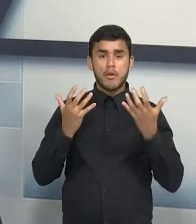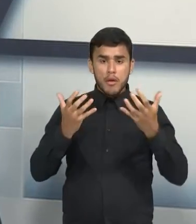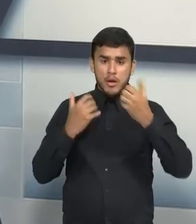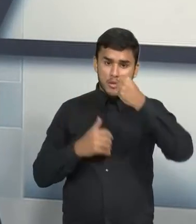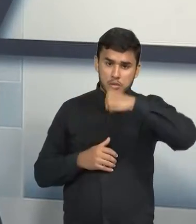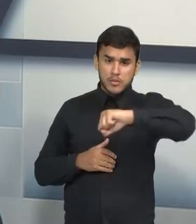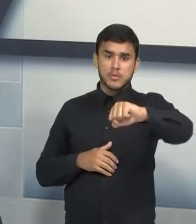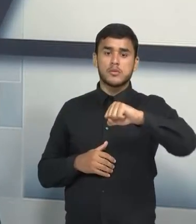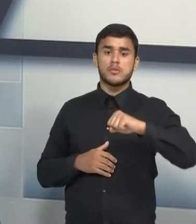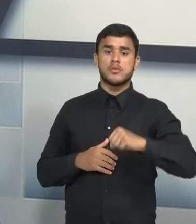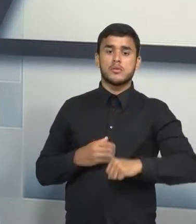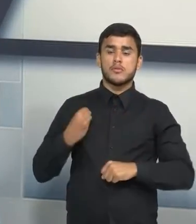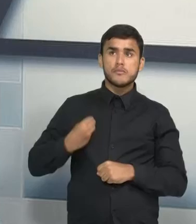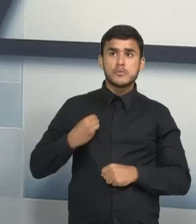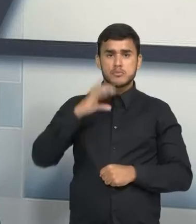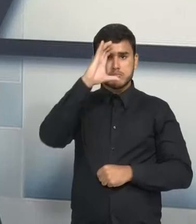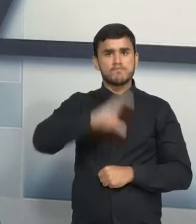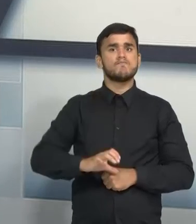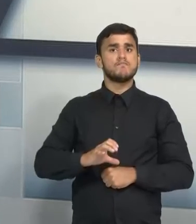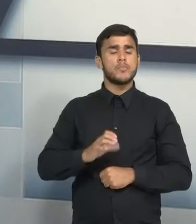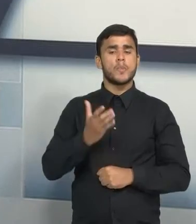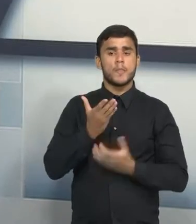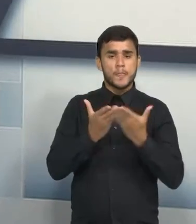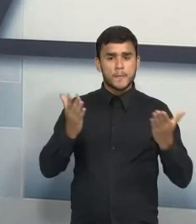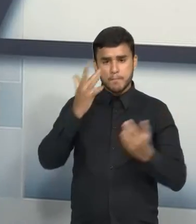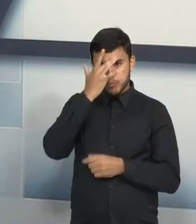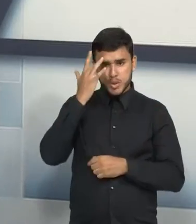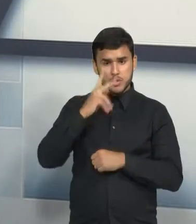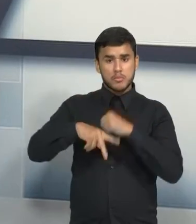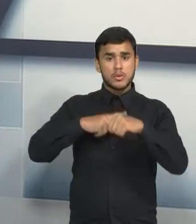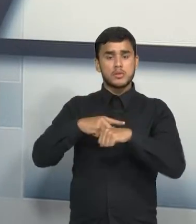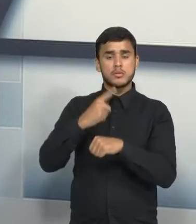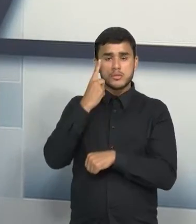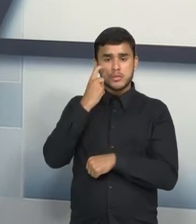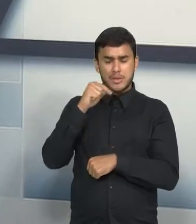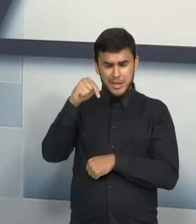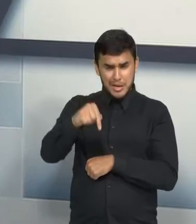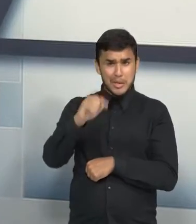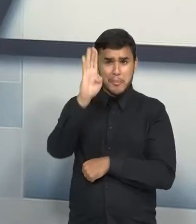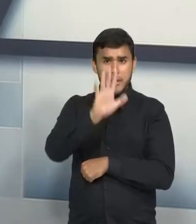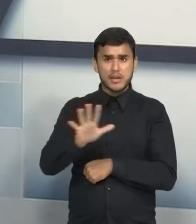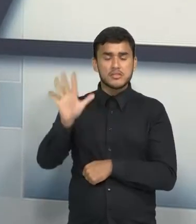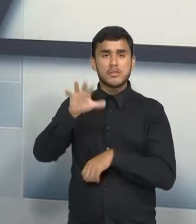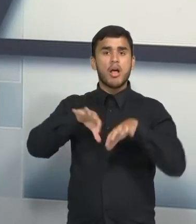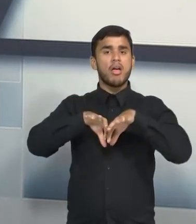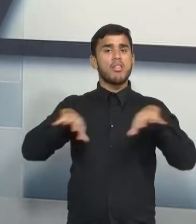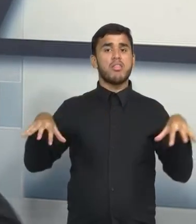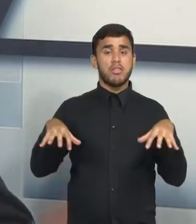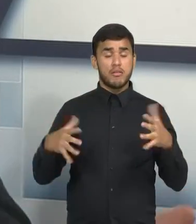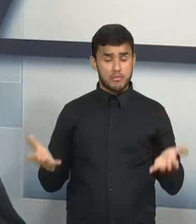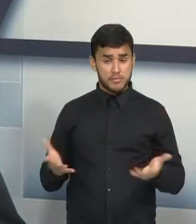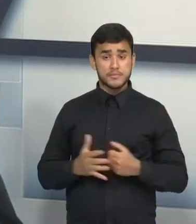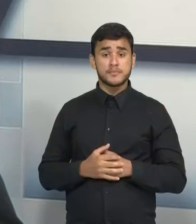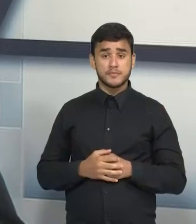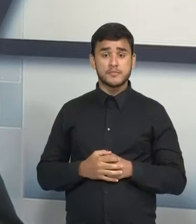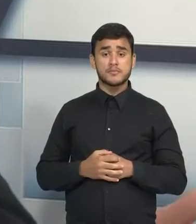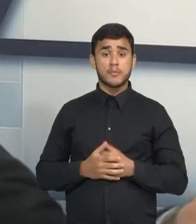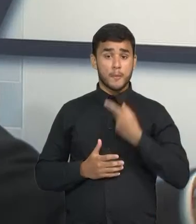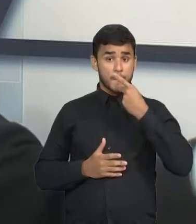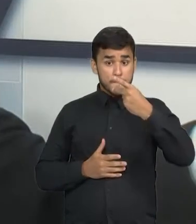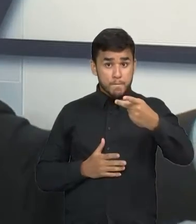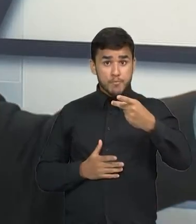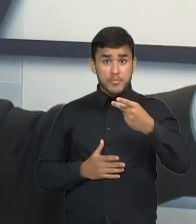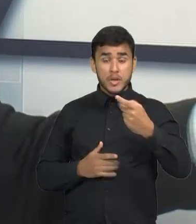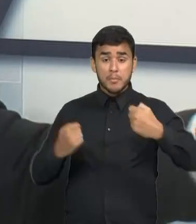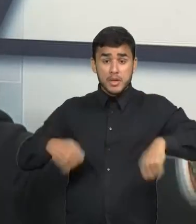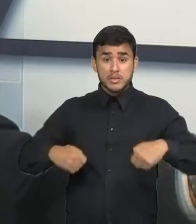na defesa da cidadania e do povo espanhol, coisa que aqui não existe. O que a gente queria aqui? Que